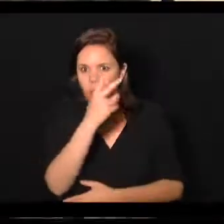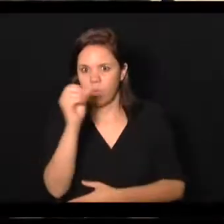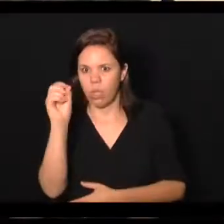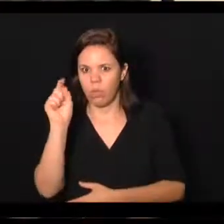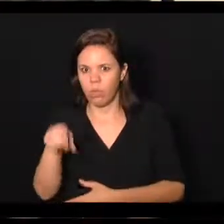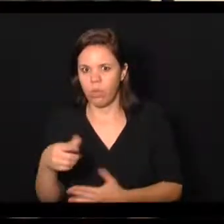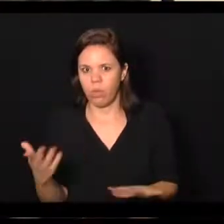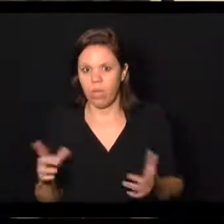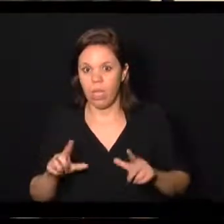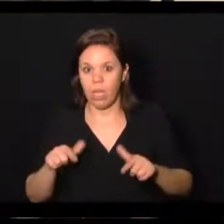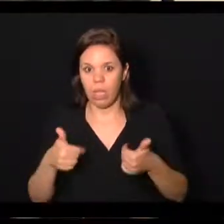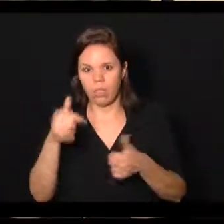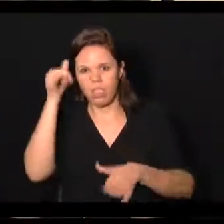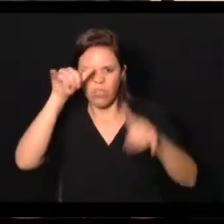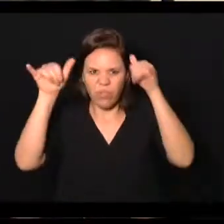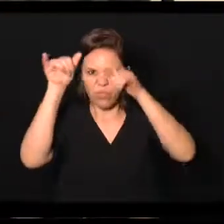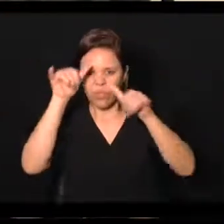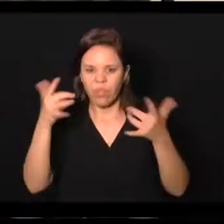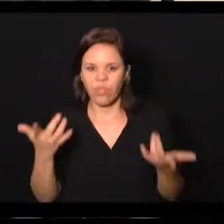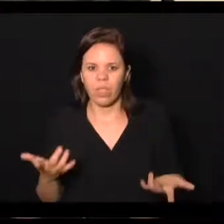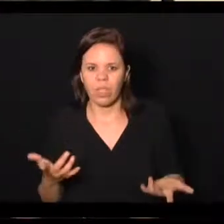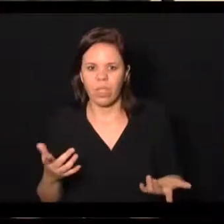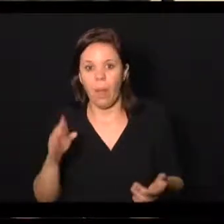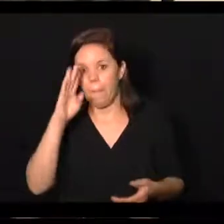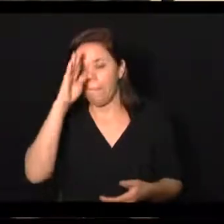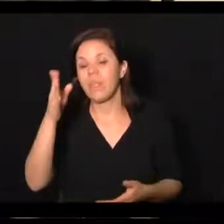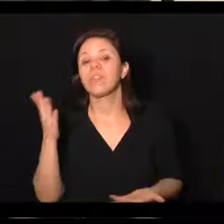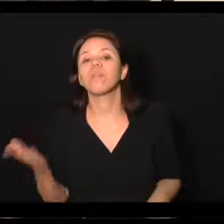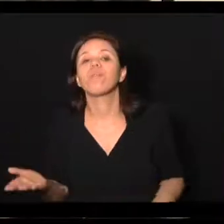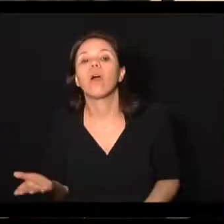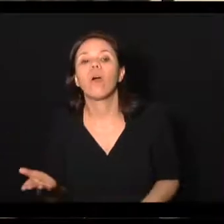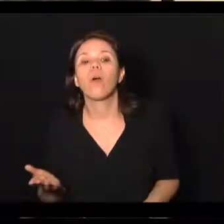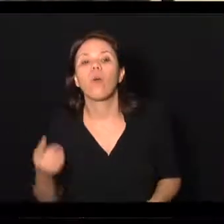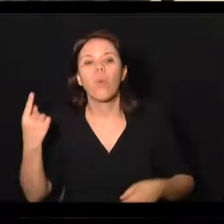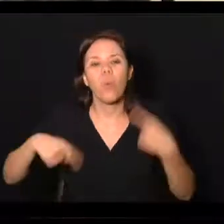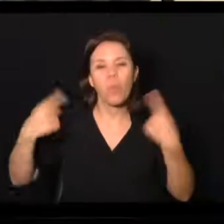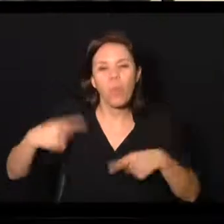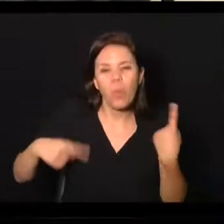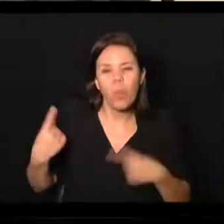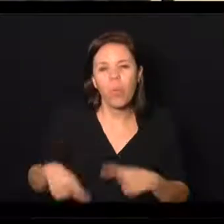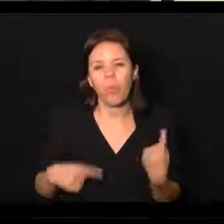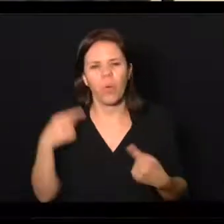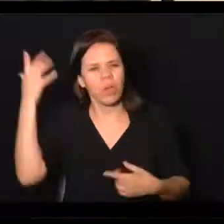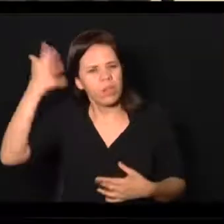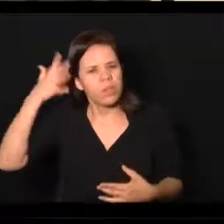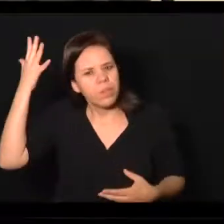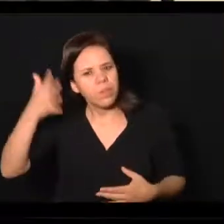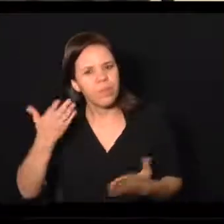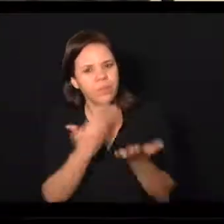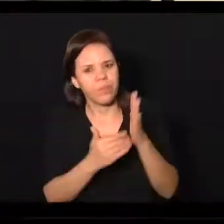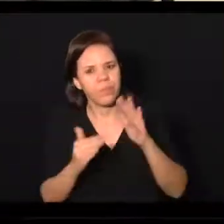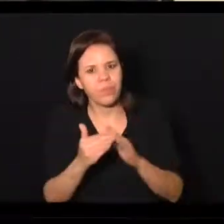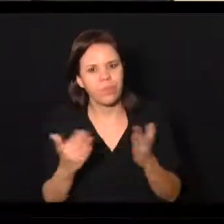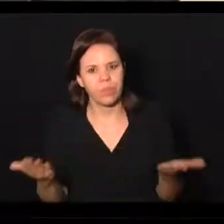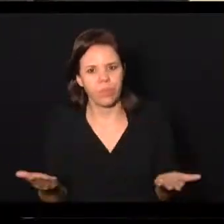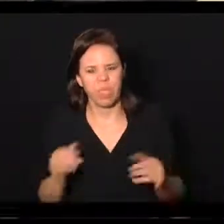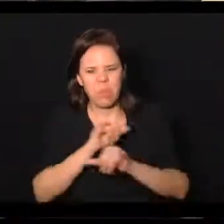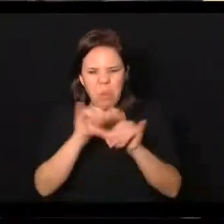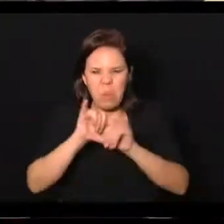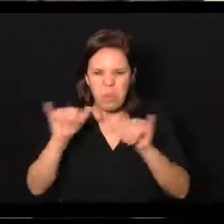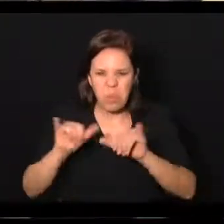As ações de prevenção se darão principalmente através de debates e palestras em escolas,